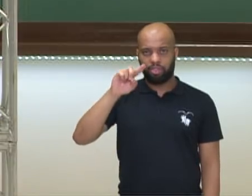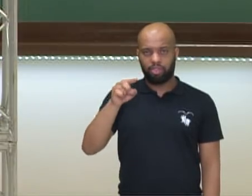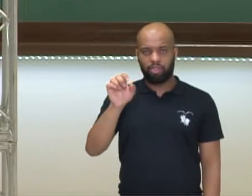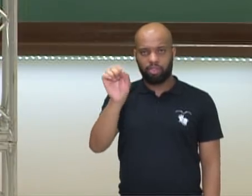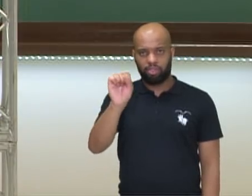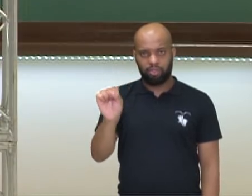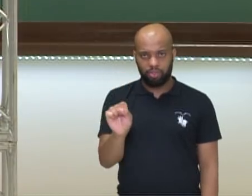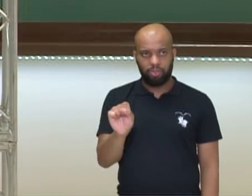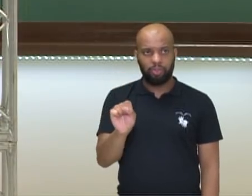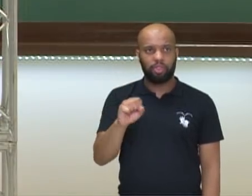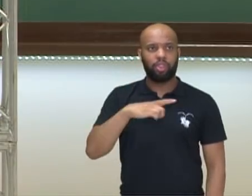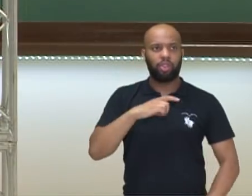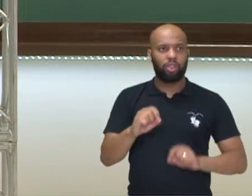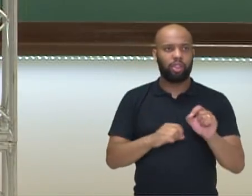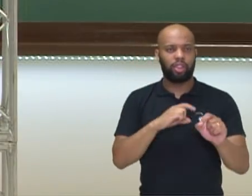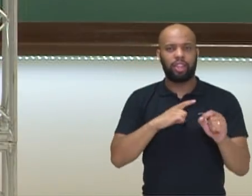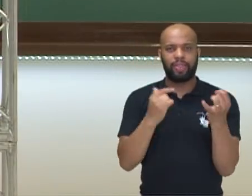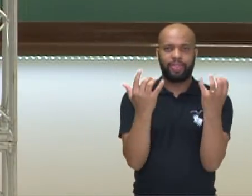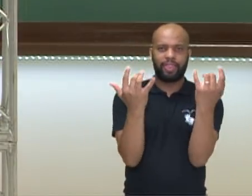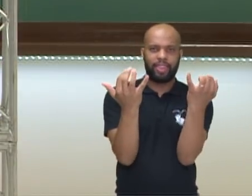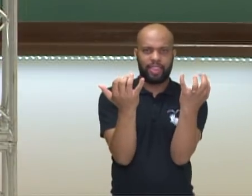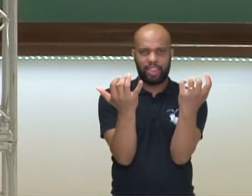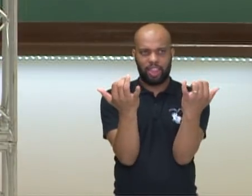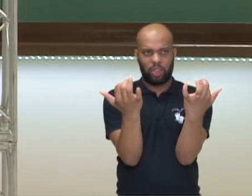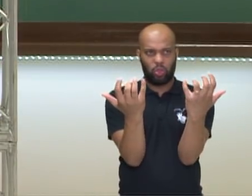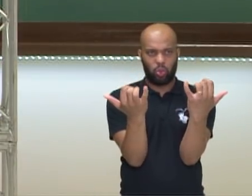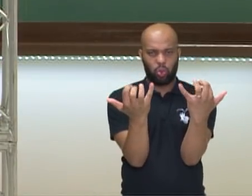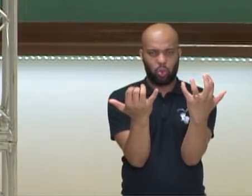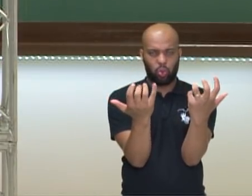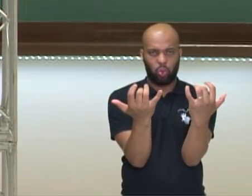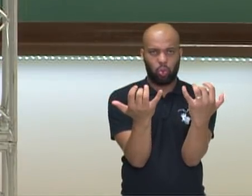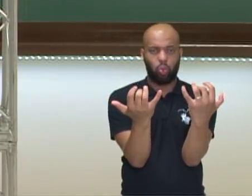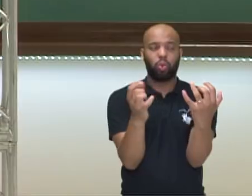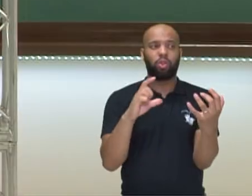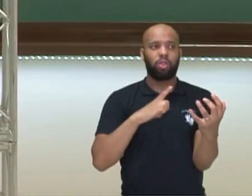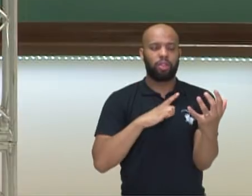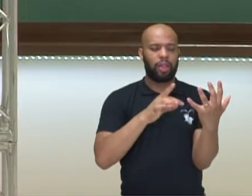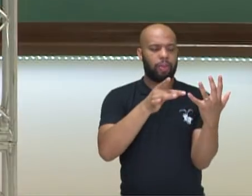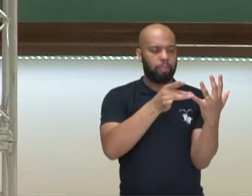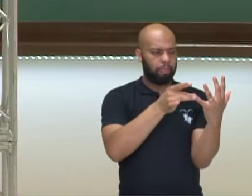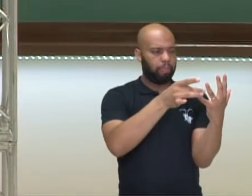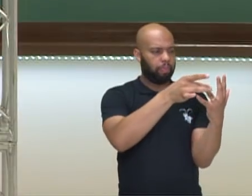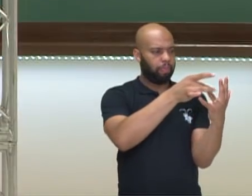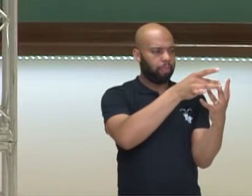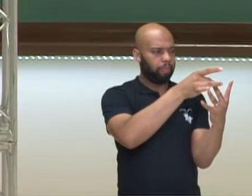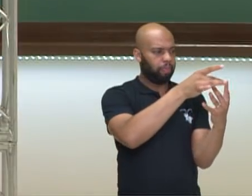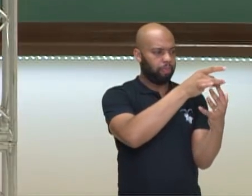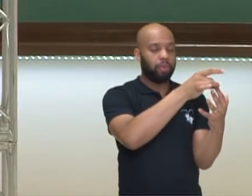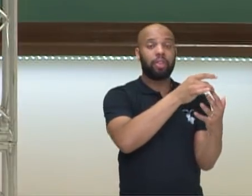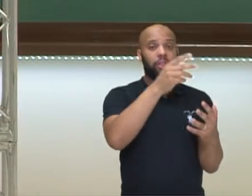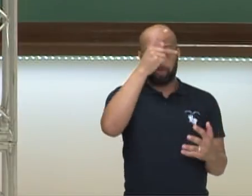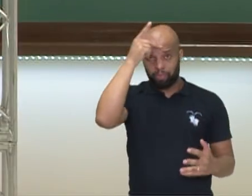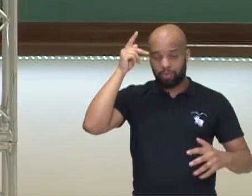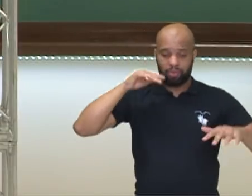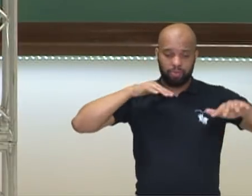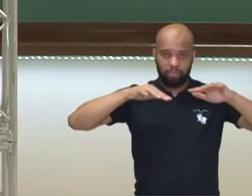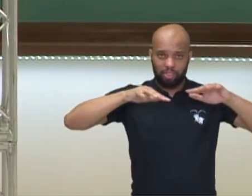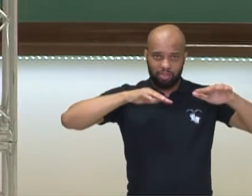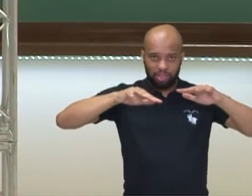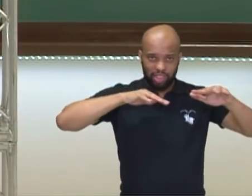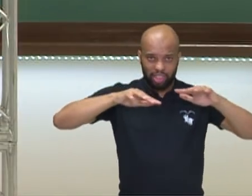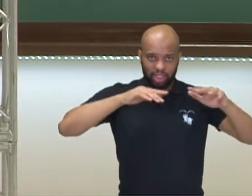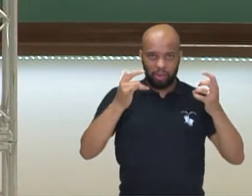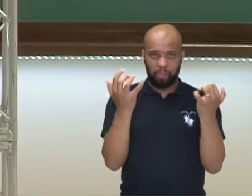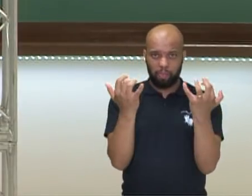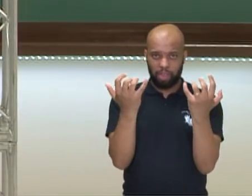às pontas dos dedos das mãos, tá? E conforme o usuário movimenta as